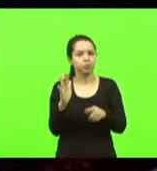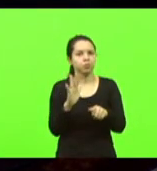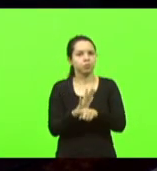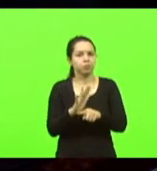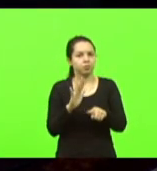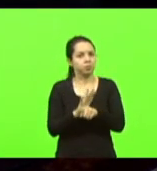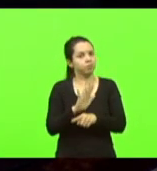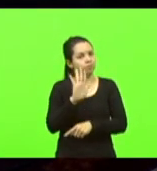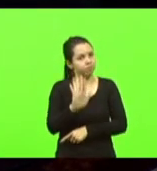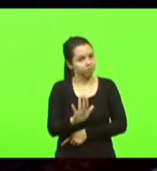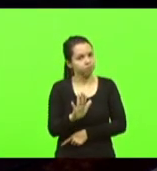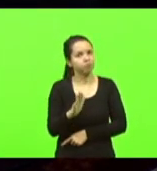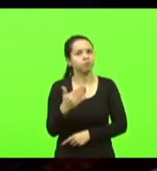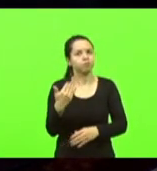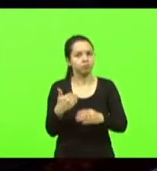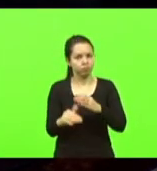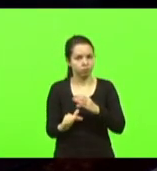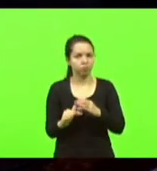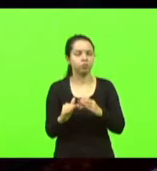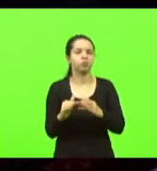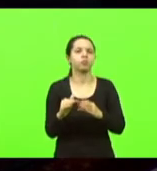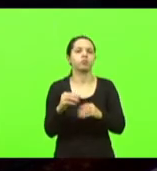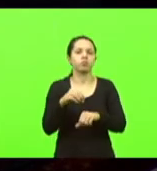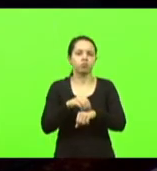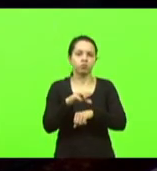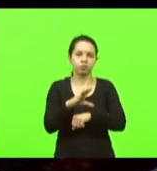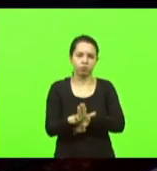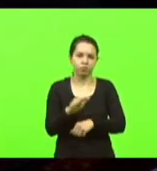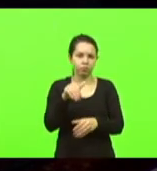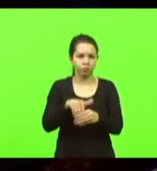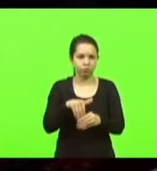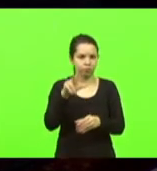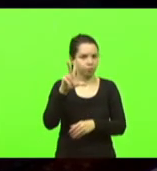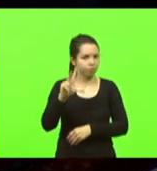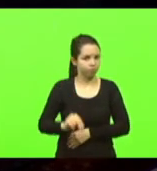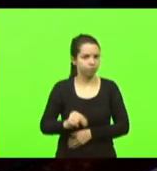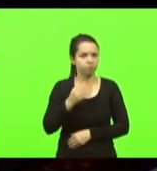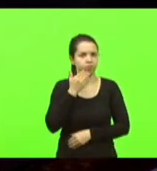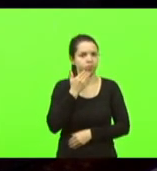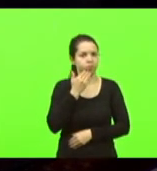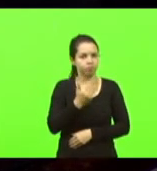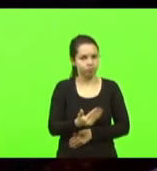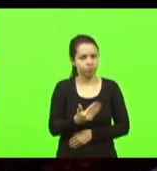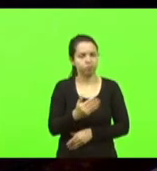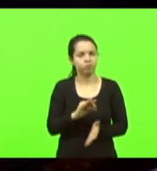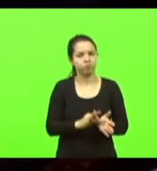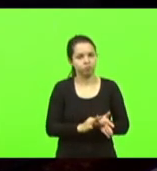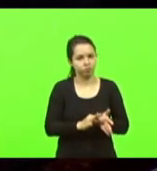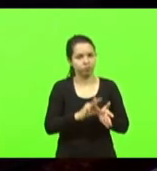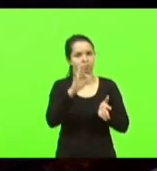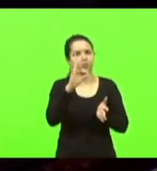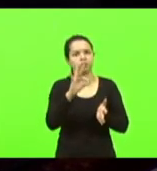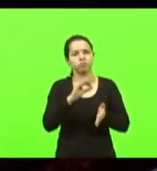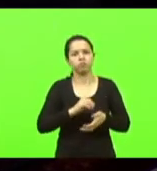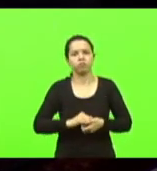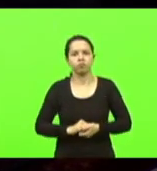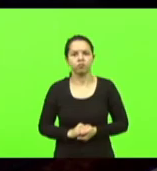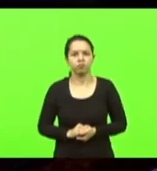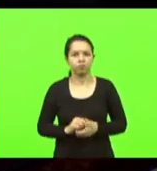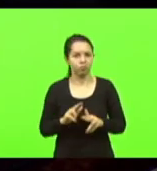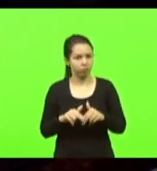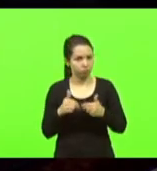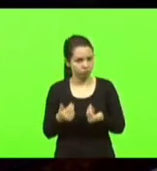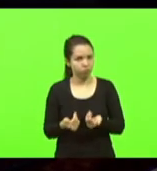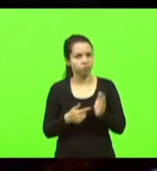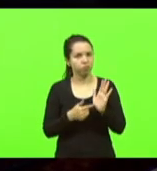mas encaminho o voto não ao seu pedido de requerimento de destaque por essas condições